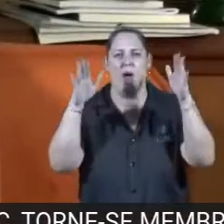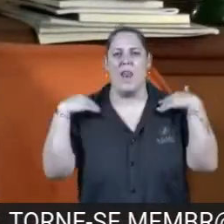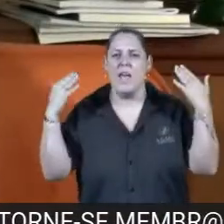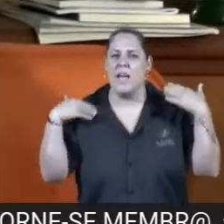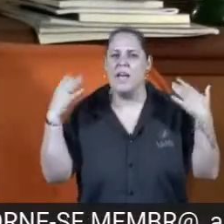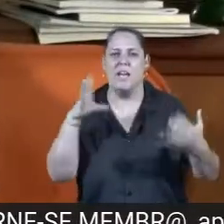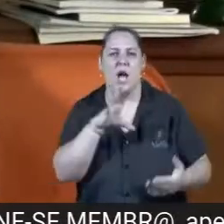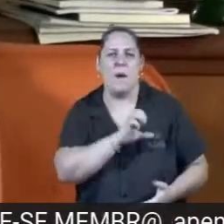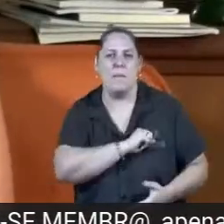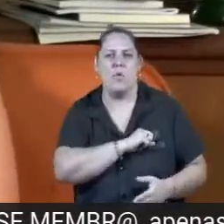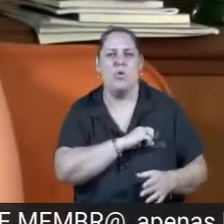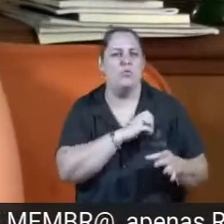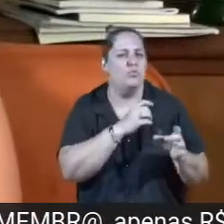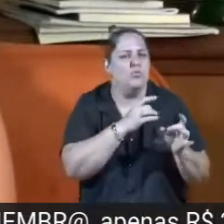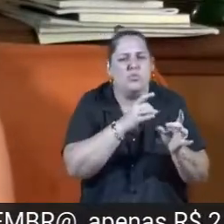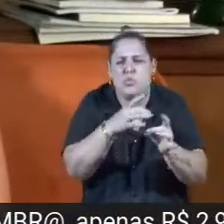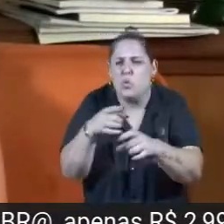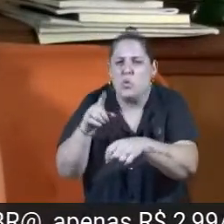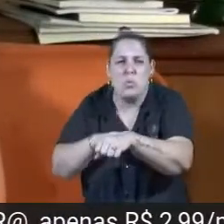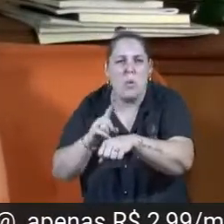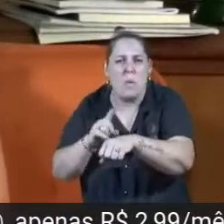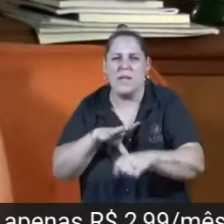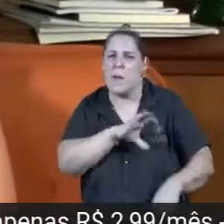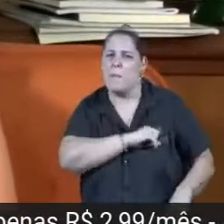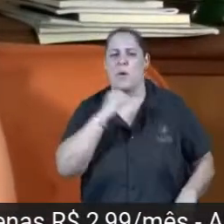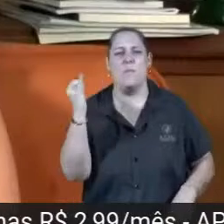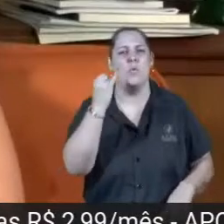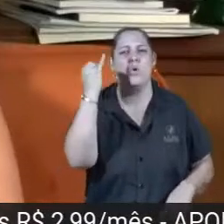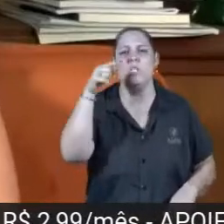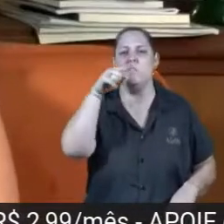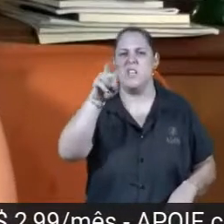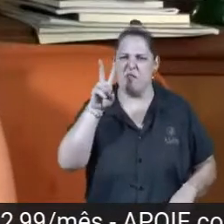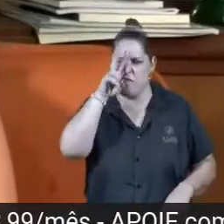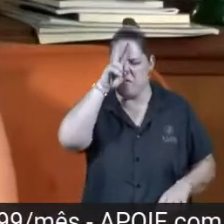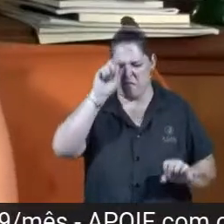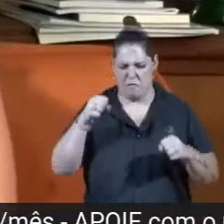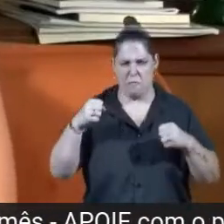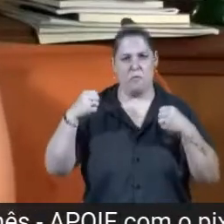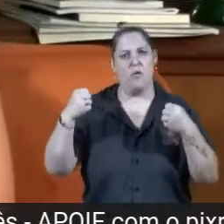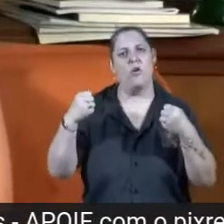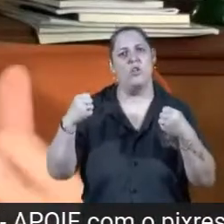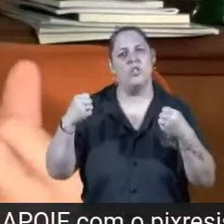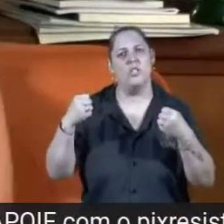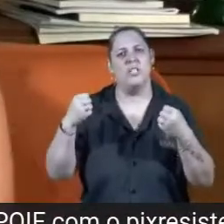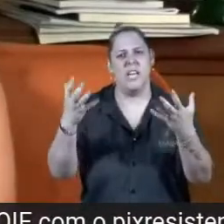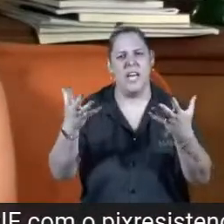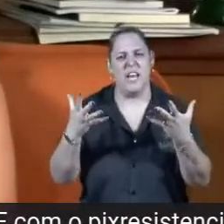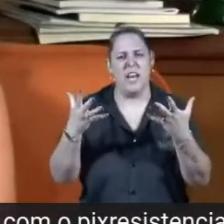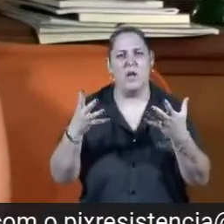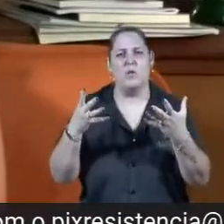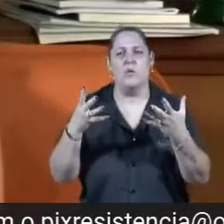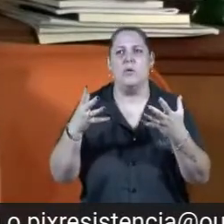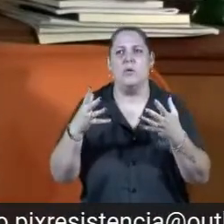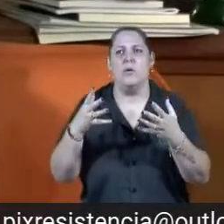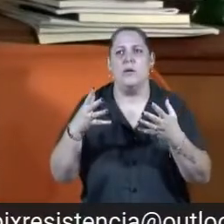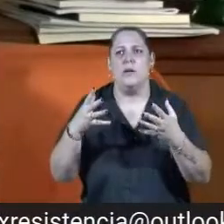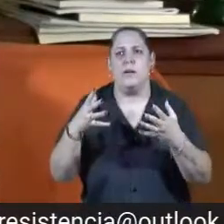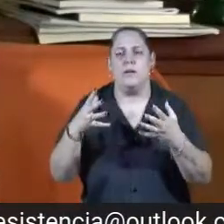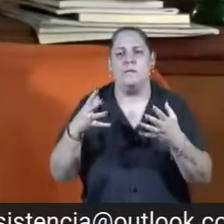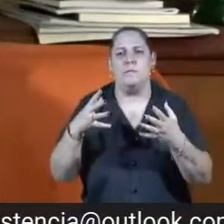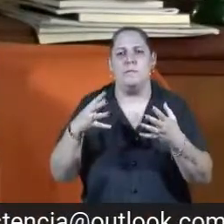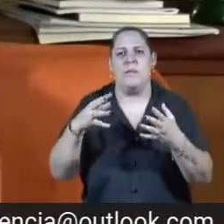momento, na vida, em todos os momentos, para que o senhor esteja realmente forte, disposto a pegar um Brasil muito pior do que o senhor